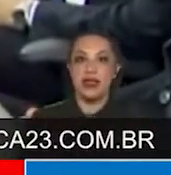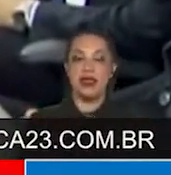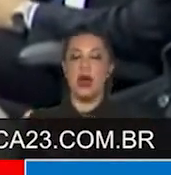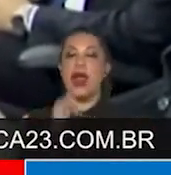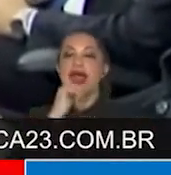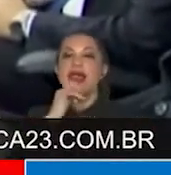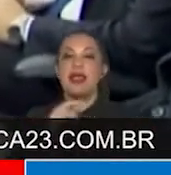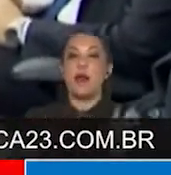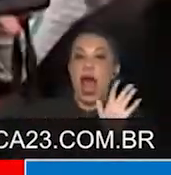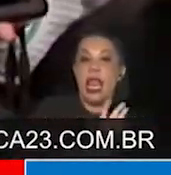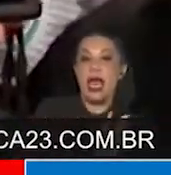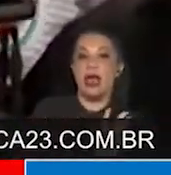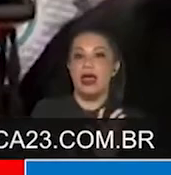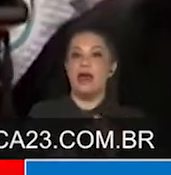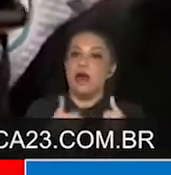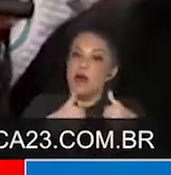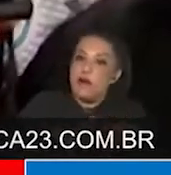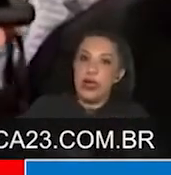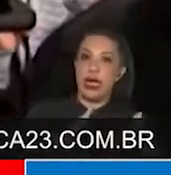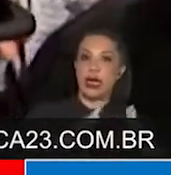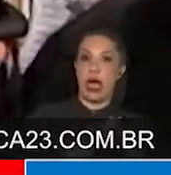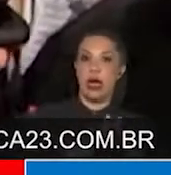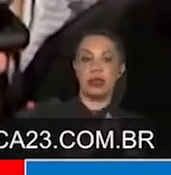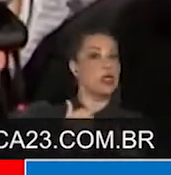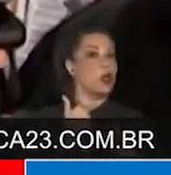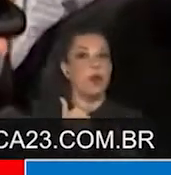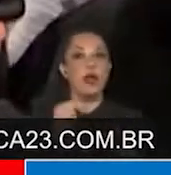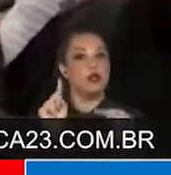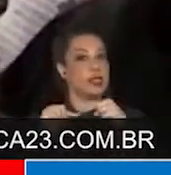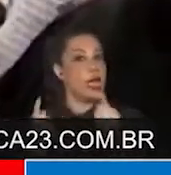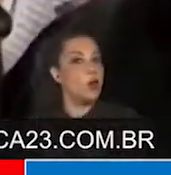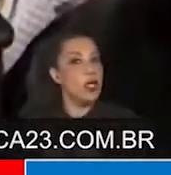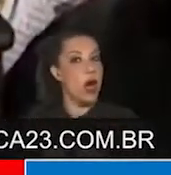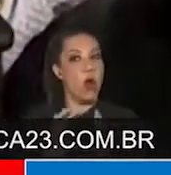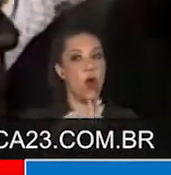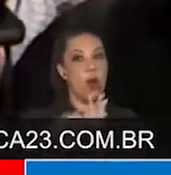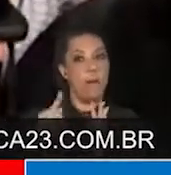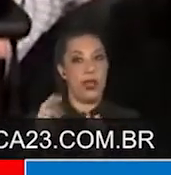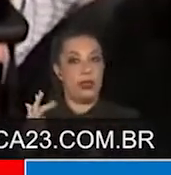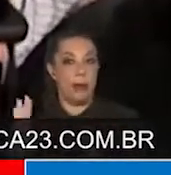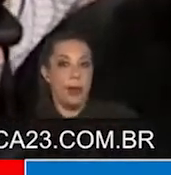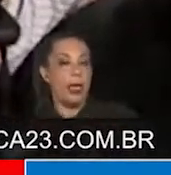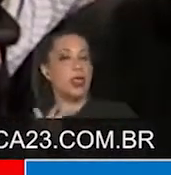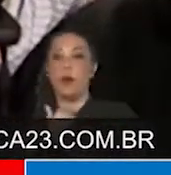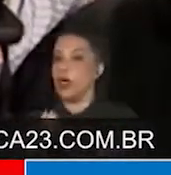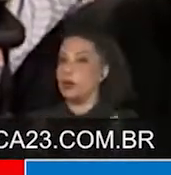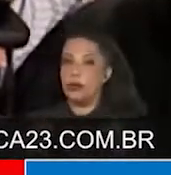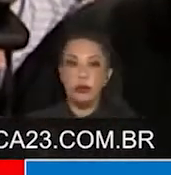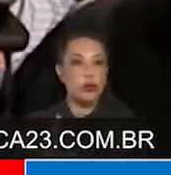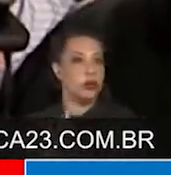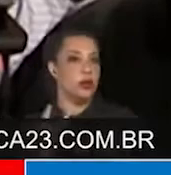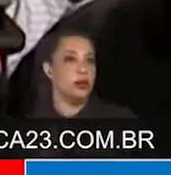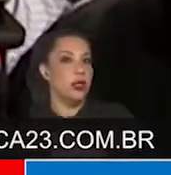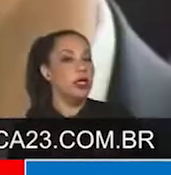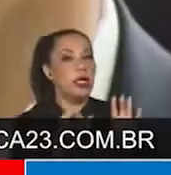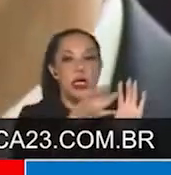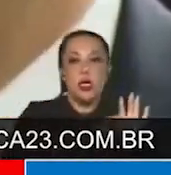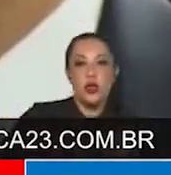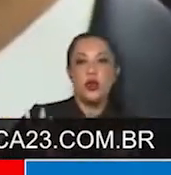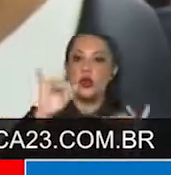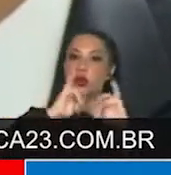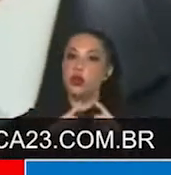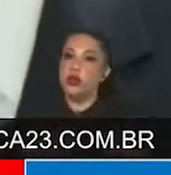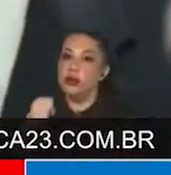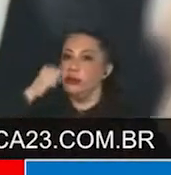da prisão domiciliar ao se reunir com dirigentes do PTB fazer postagens em redes sociais e